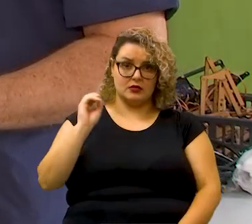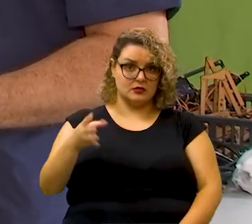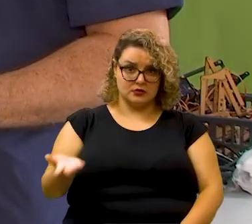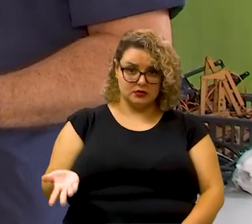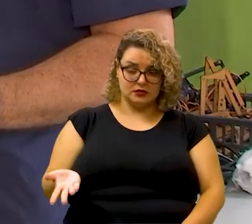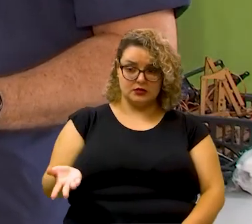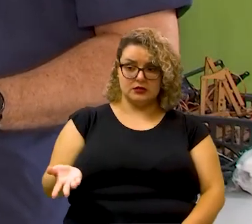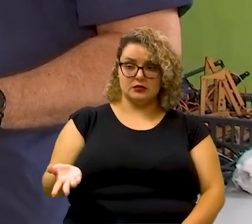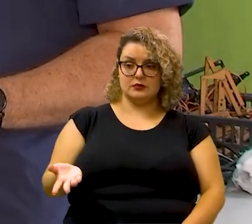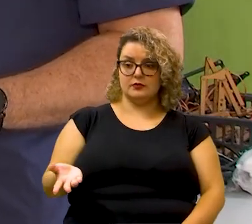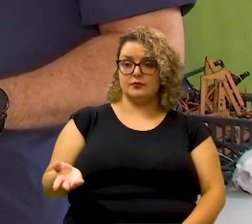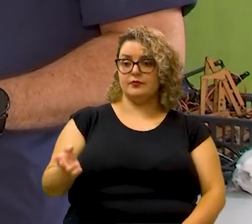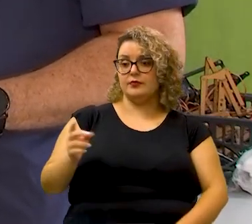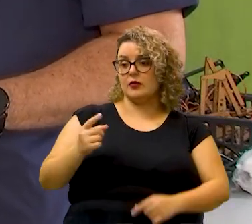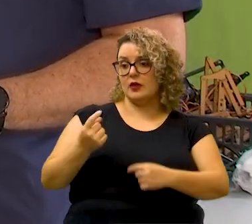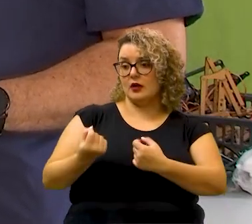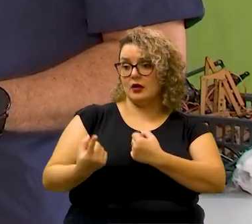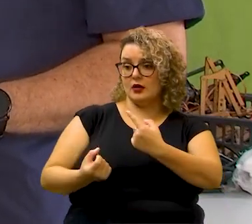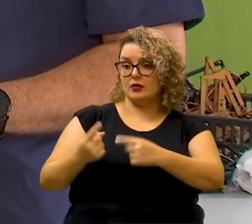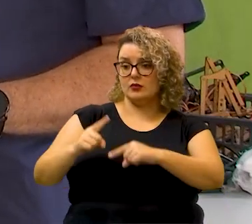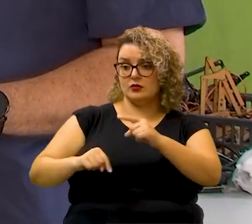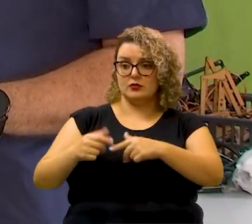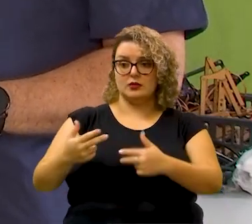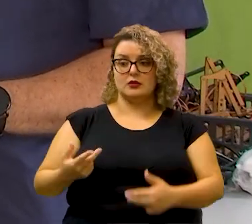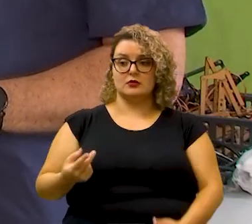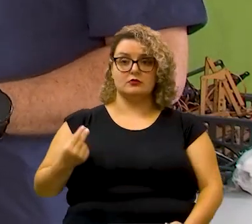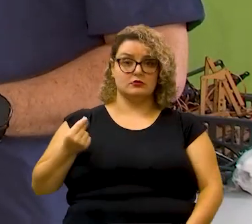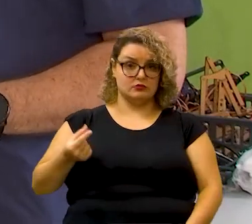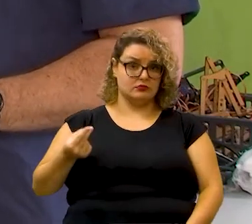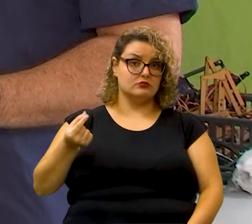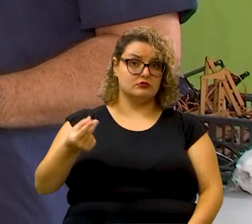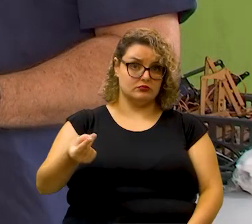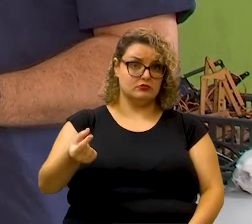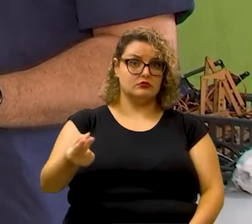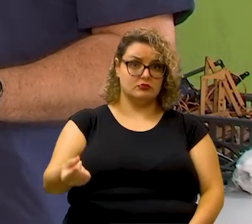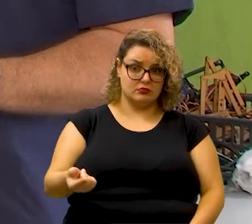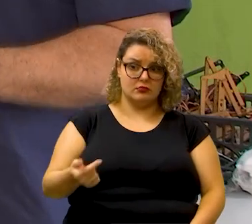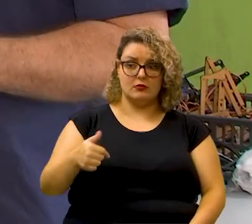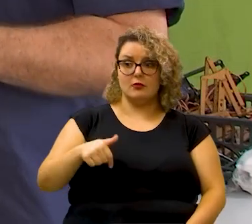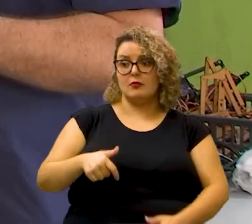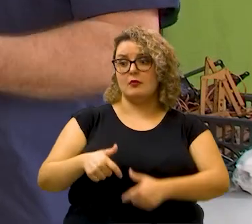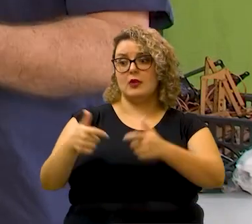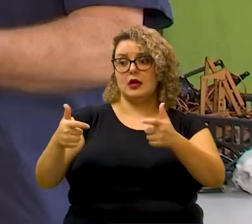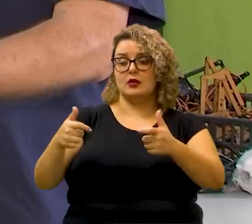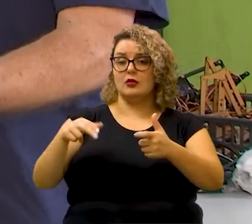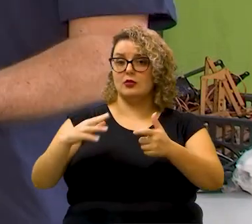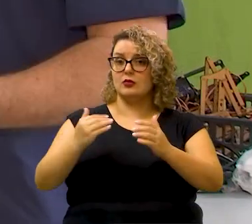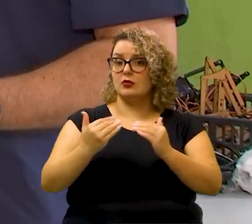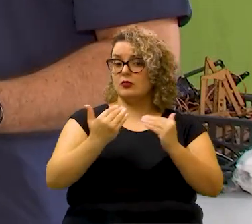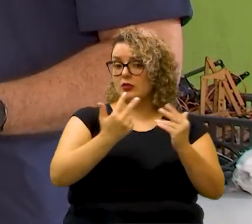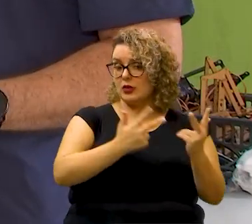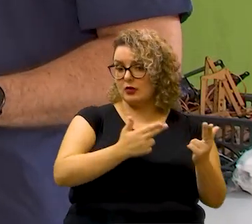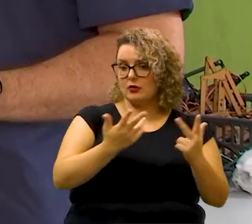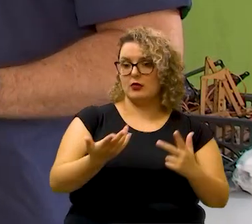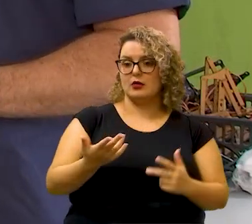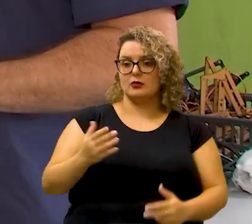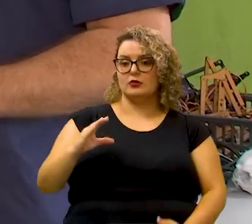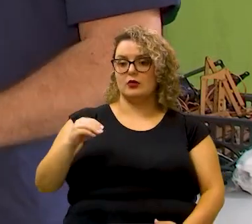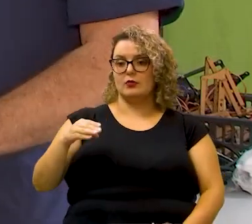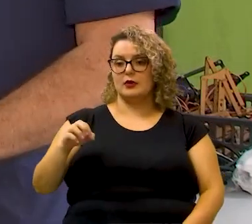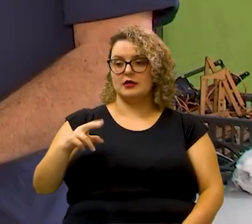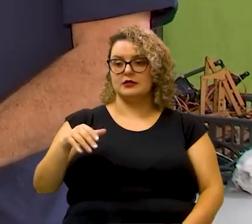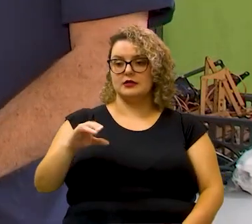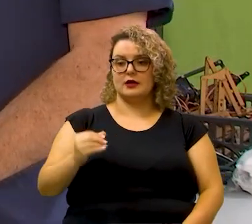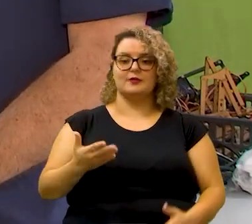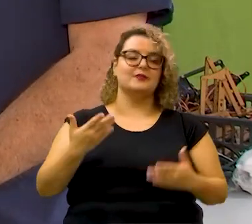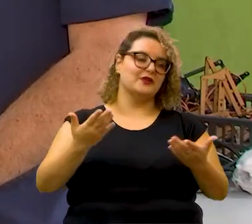seria descartado, em alguns materiais eles têm uma durabilidade muito grande, às vezes até maior ou superior a de um produto comercial, né?